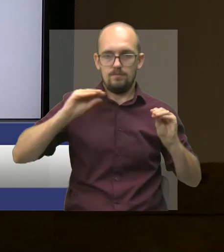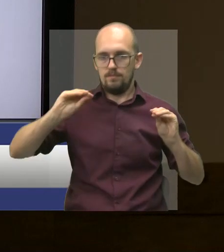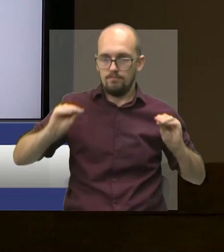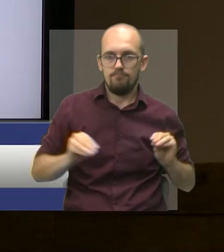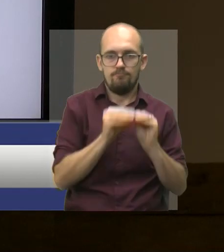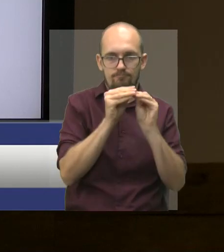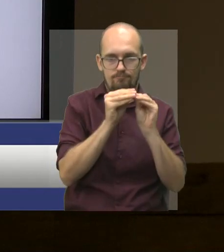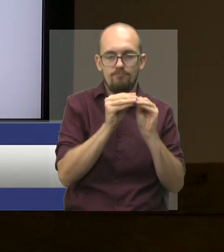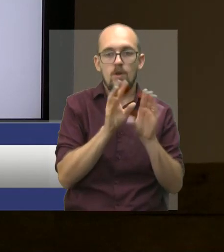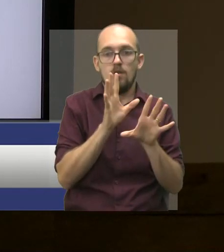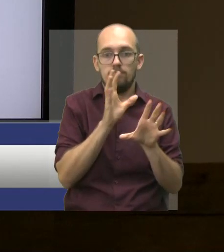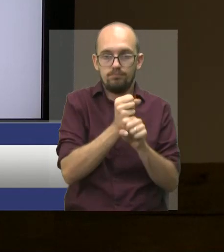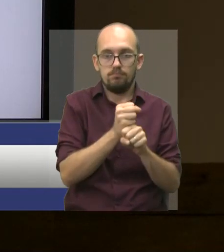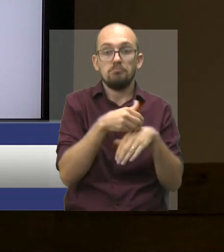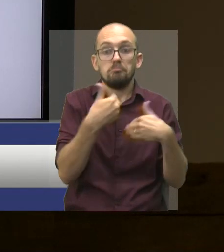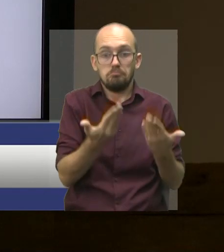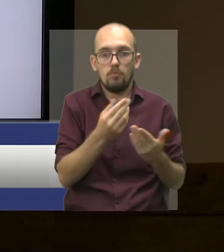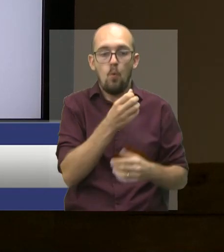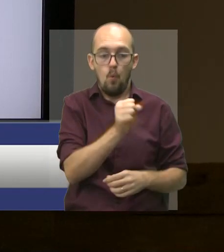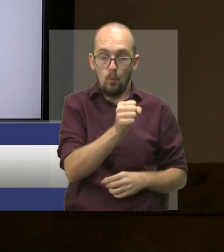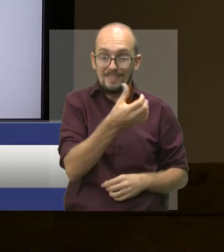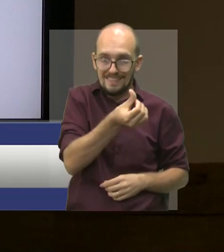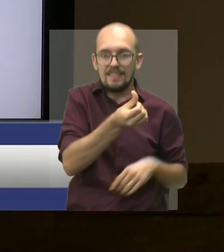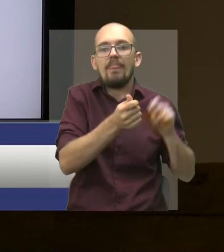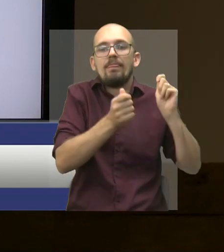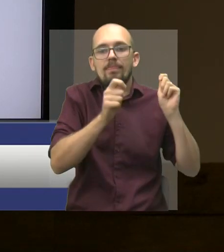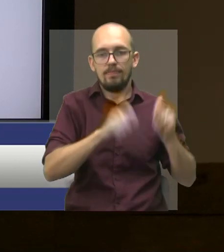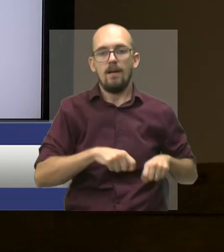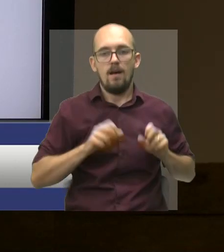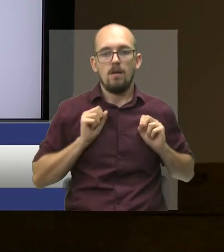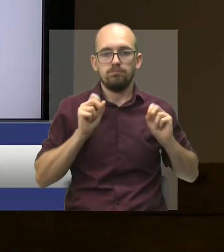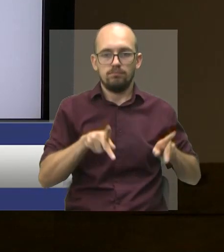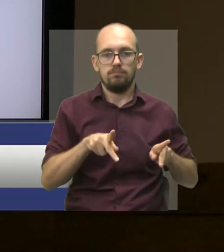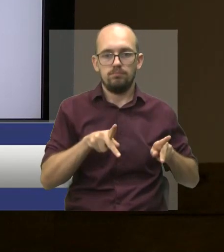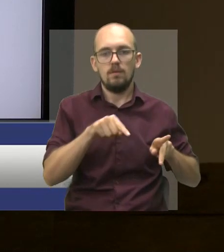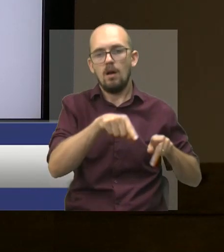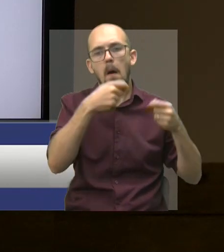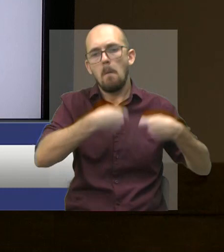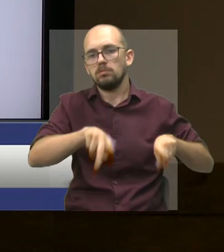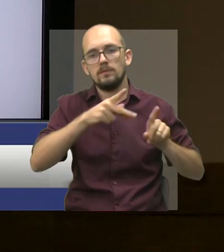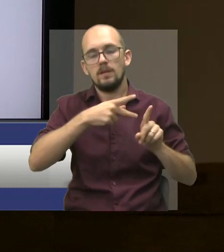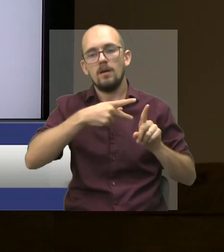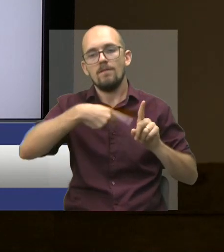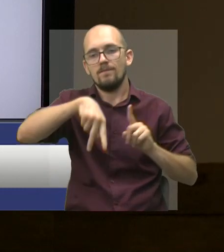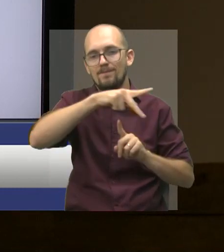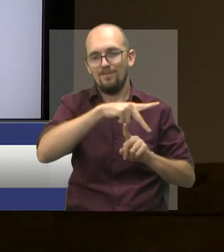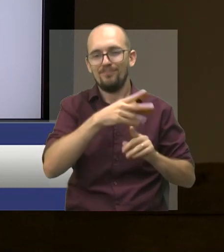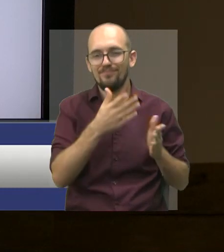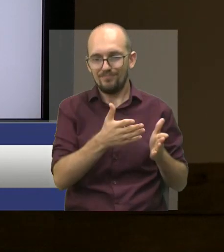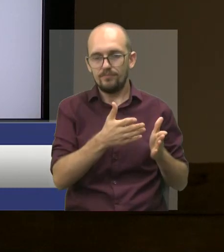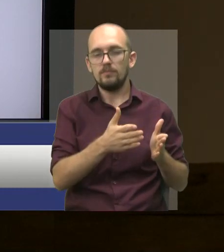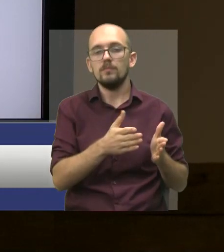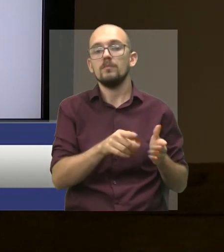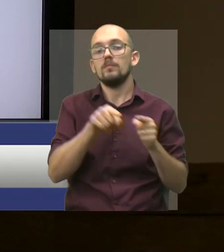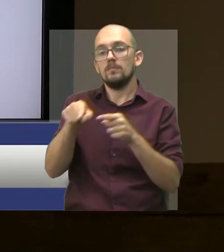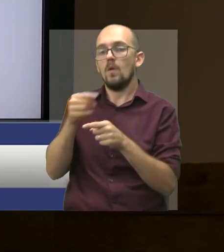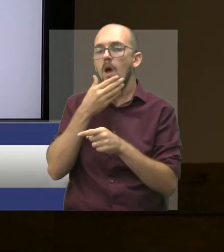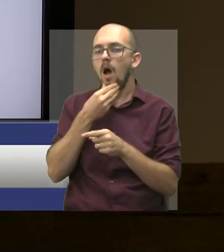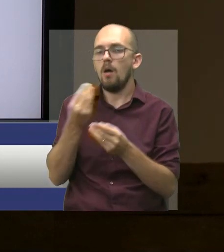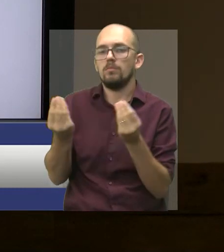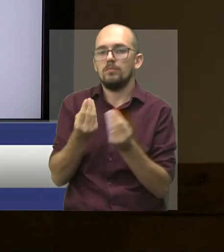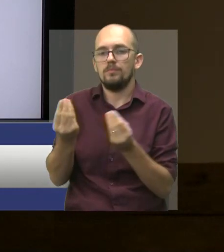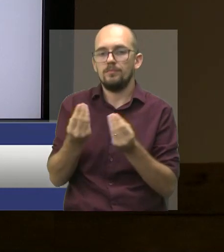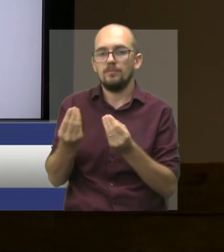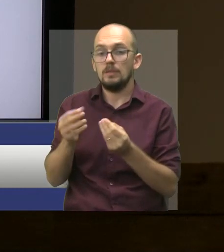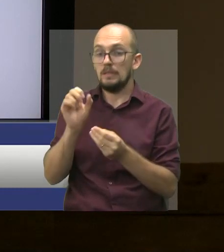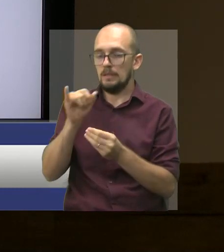número 86, a mulher consegue a aposentadoria sem aplicação do fator previdenciário. E o homem, se somar o tempo